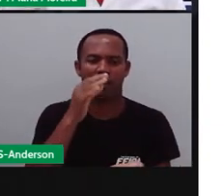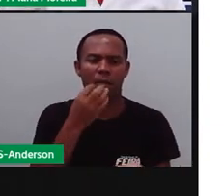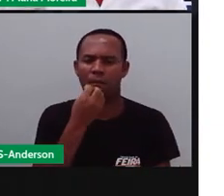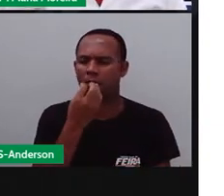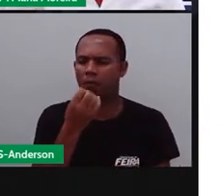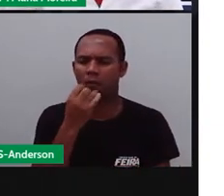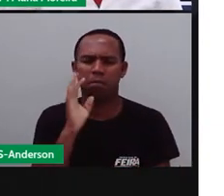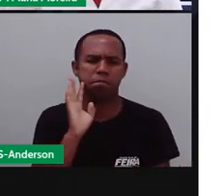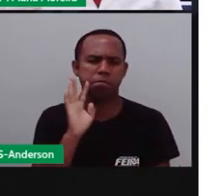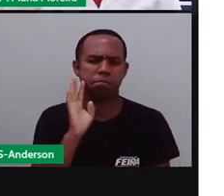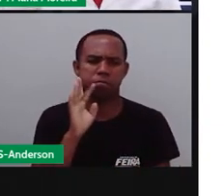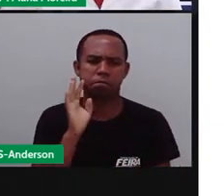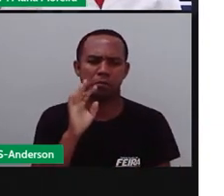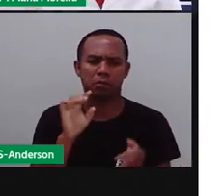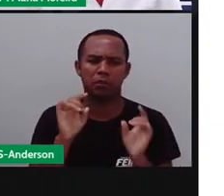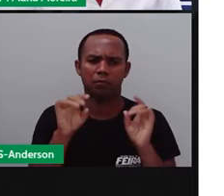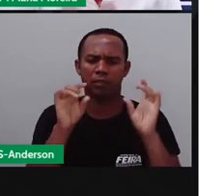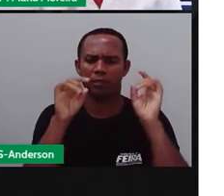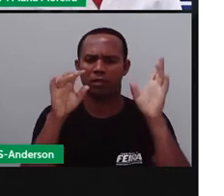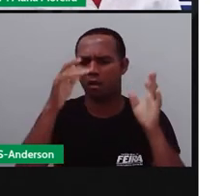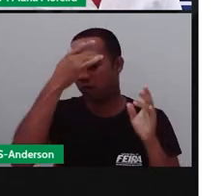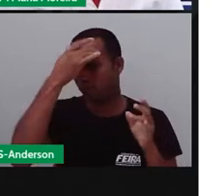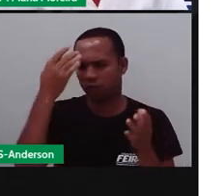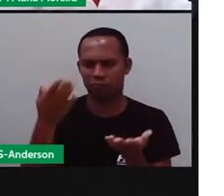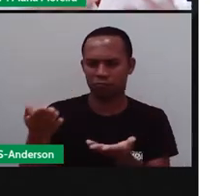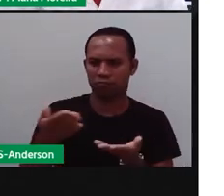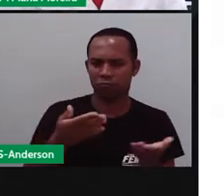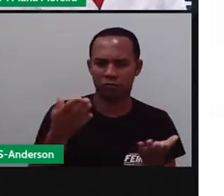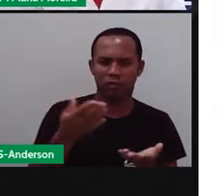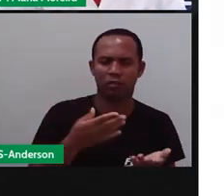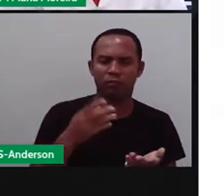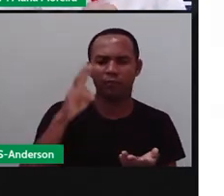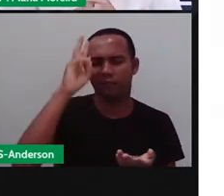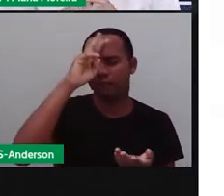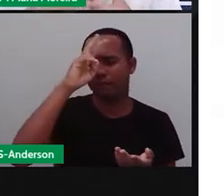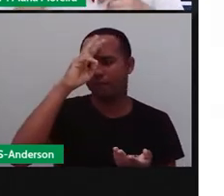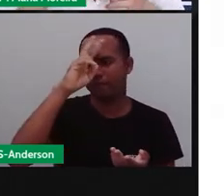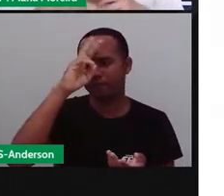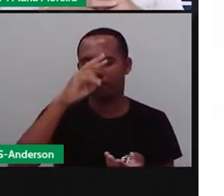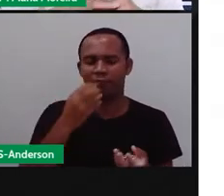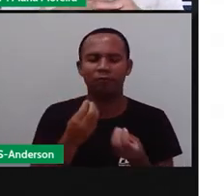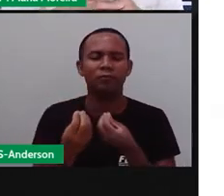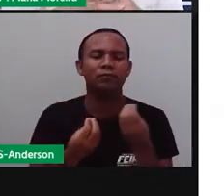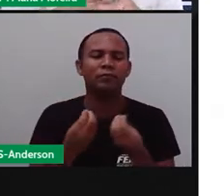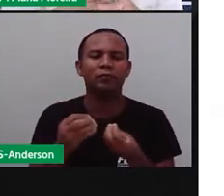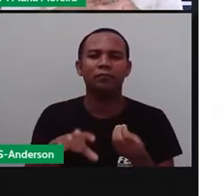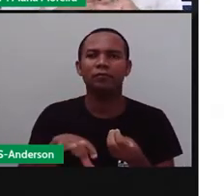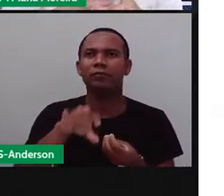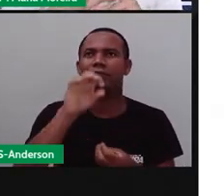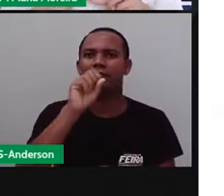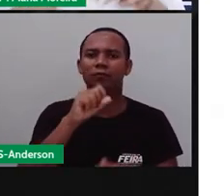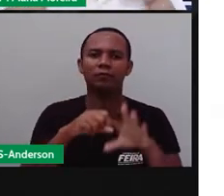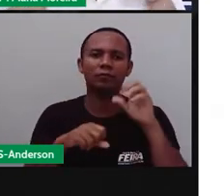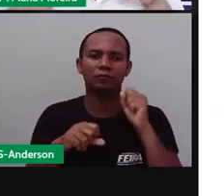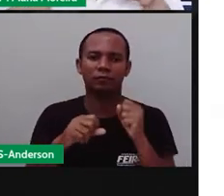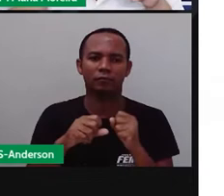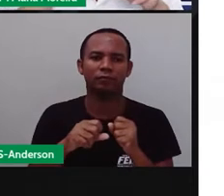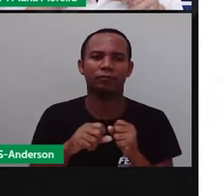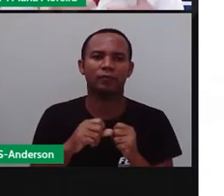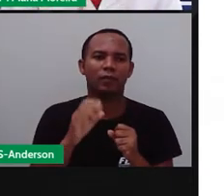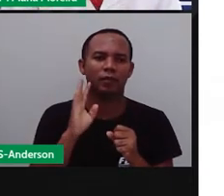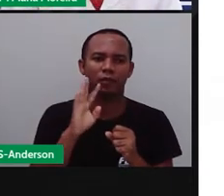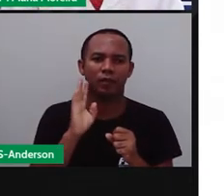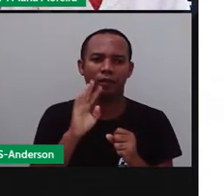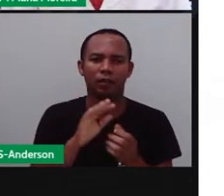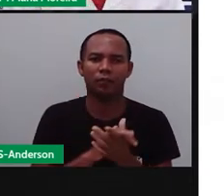maravilhosos. E aí, na expectativa de que essas pessoas cheguem, dão lembranças, essas lembranças são aquele